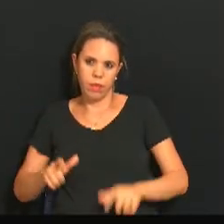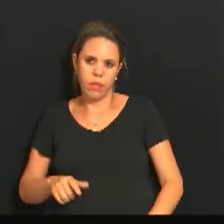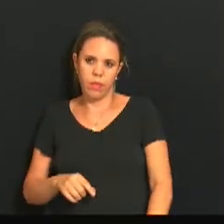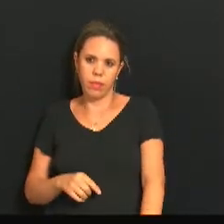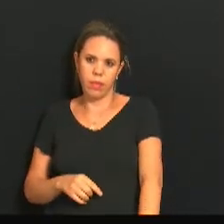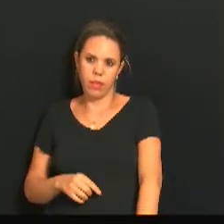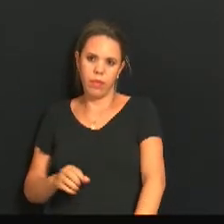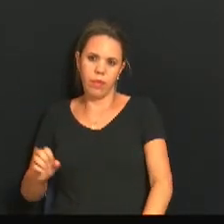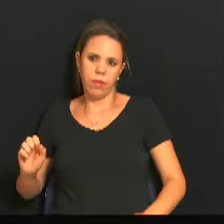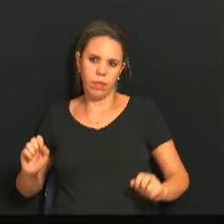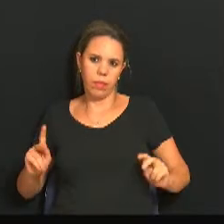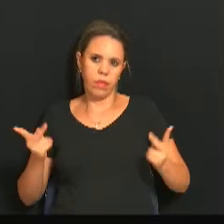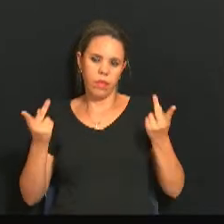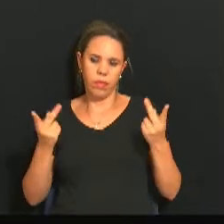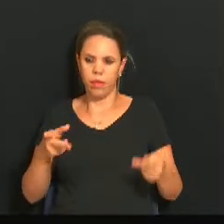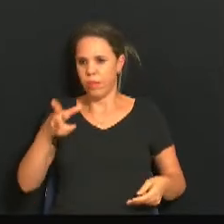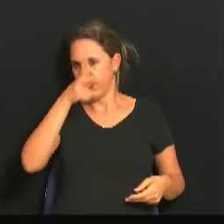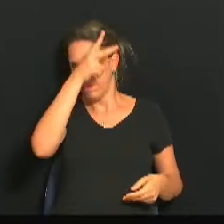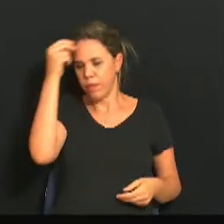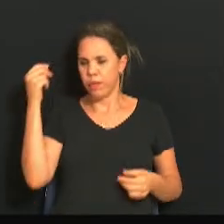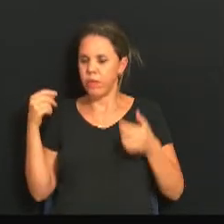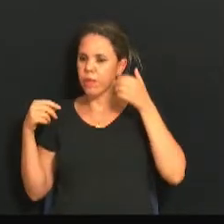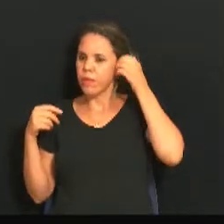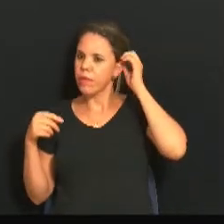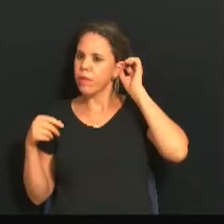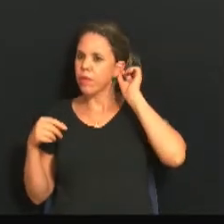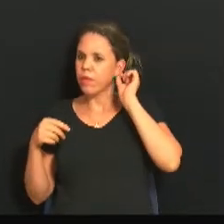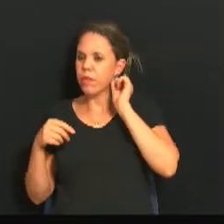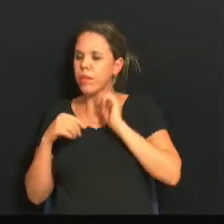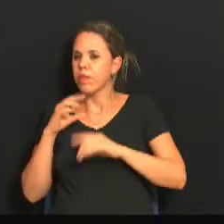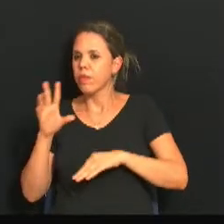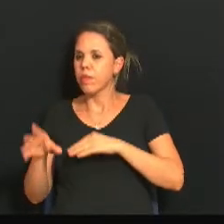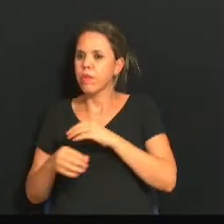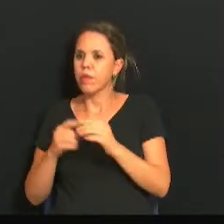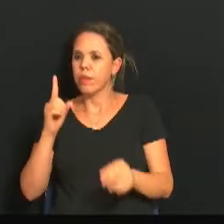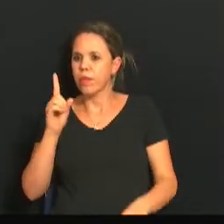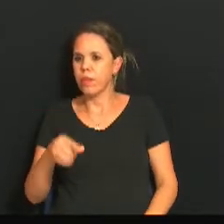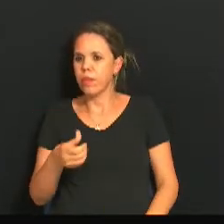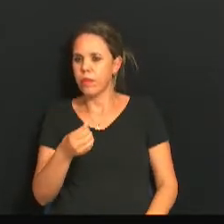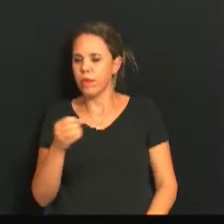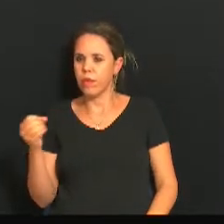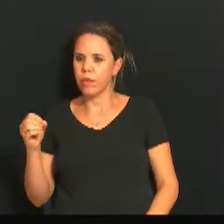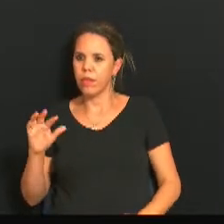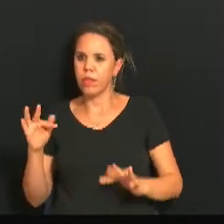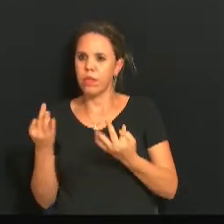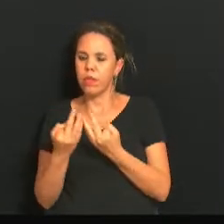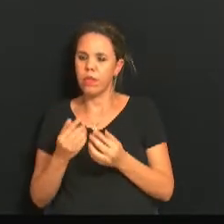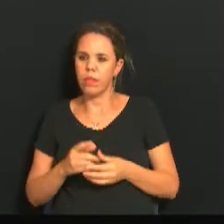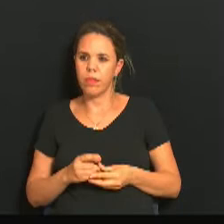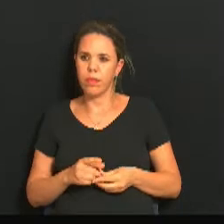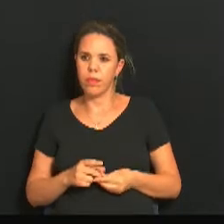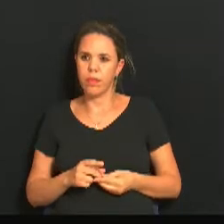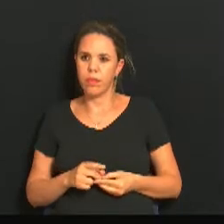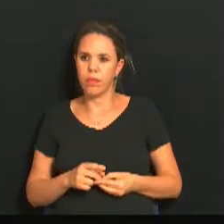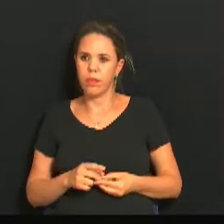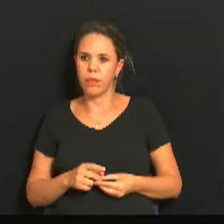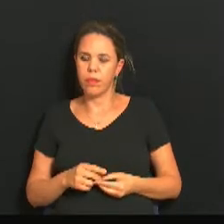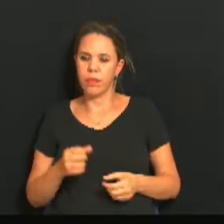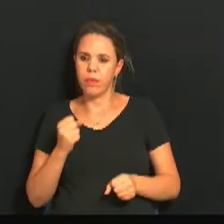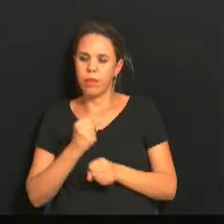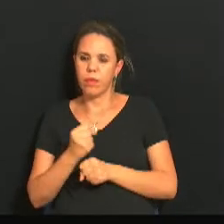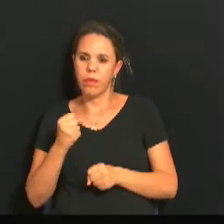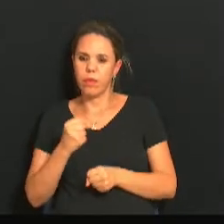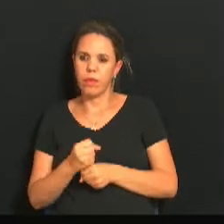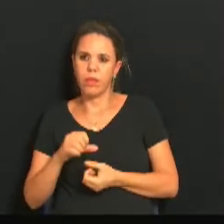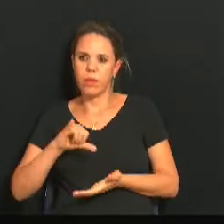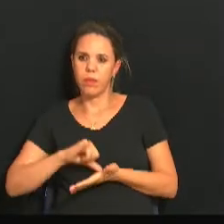um Shopping Popular com aquela região onde vai agregar 1.600 família é o mesmo tempo nós vamos também está revitalizando o